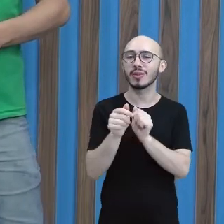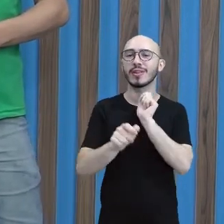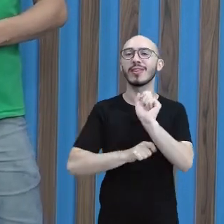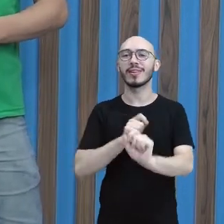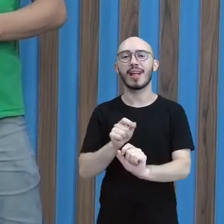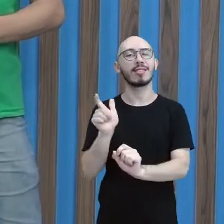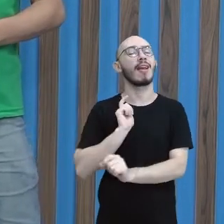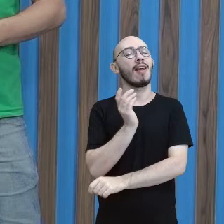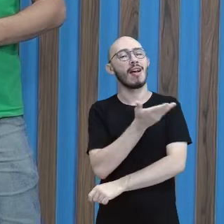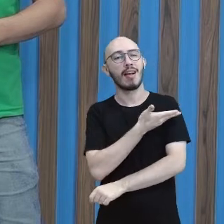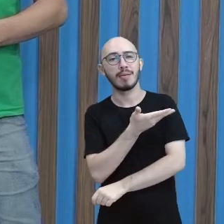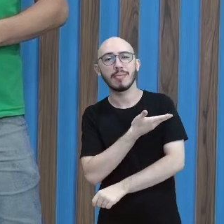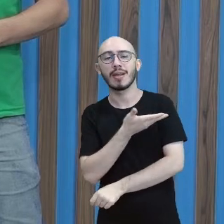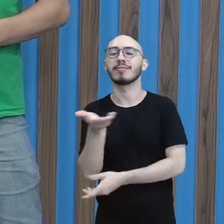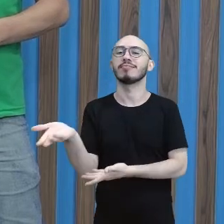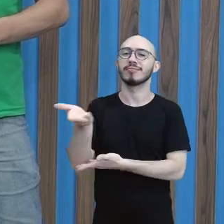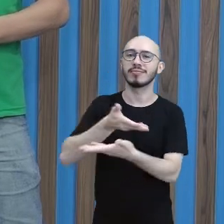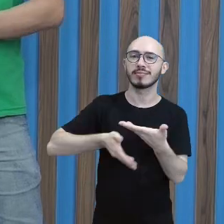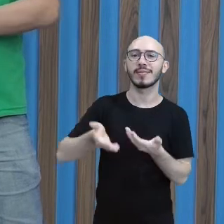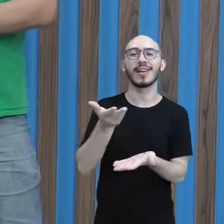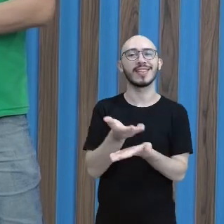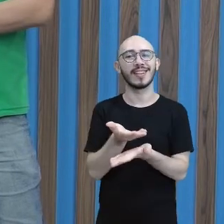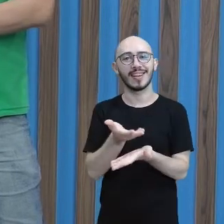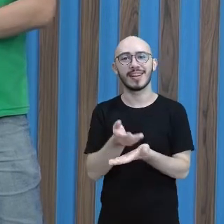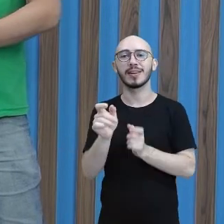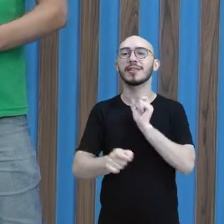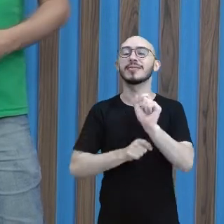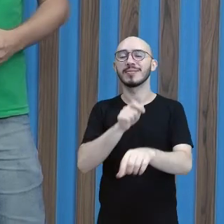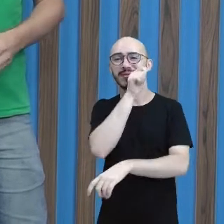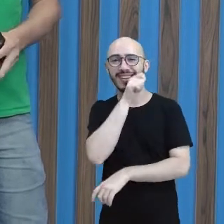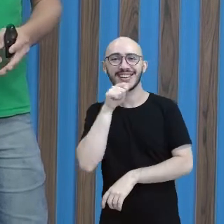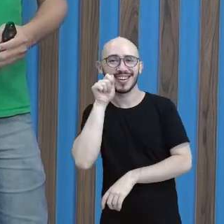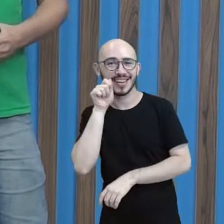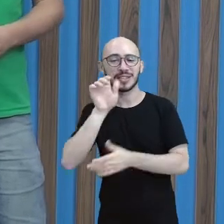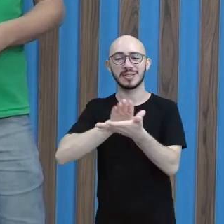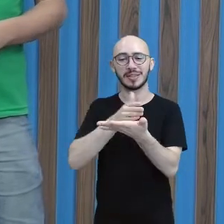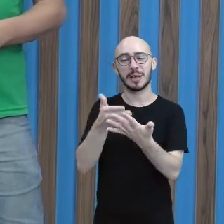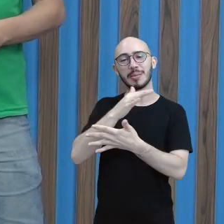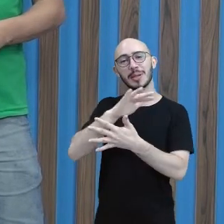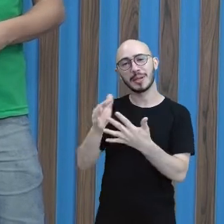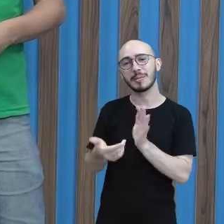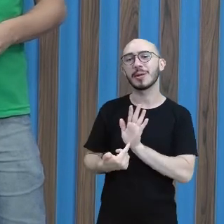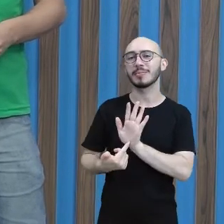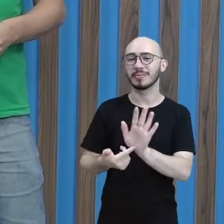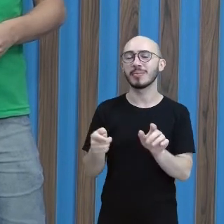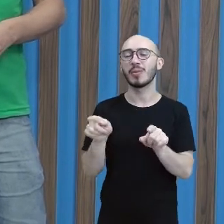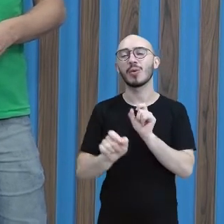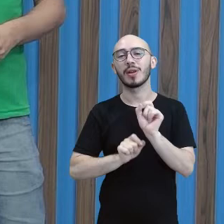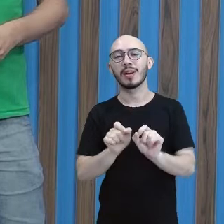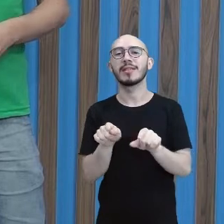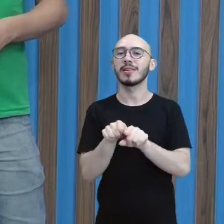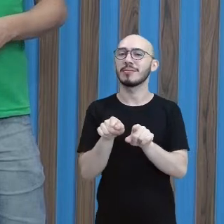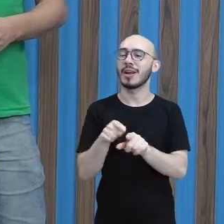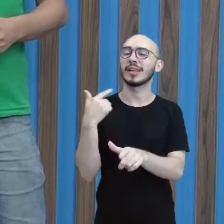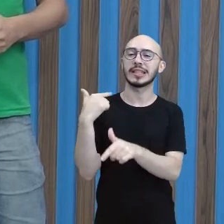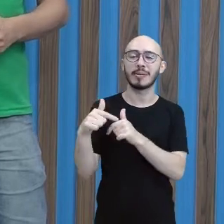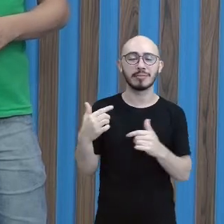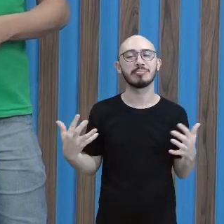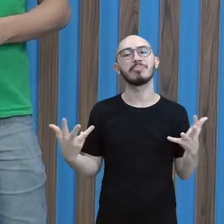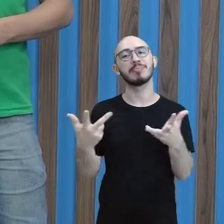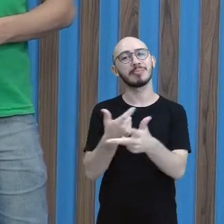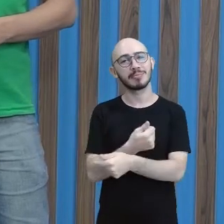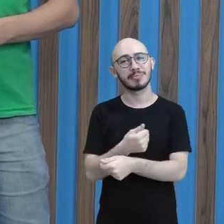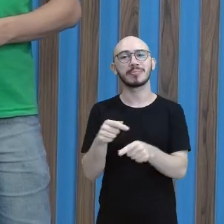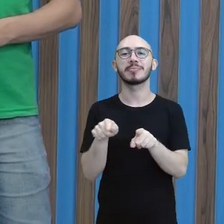Os camaradas aqui, primeiramente Anderson, né? Sou intérprete de Libras, né? Que, enfim, faz esse trabalho